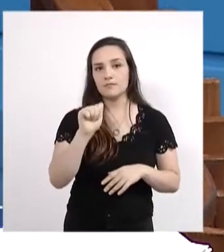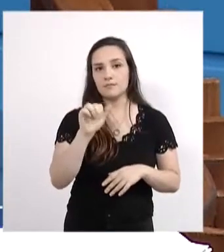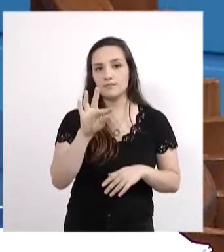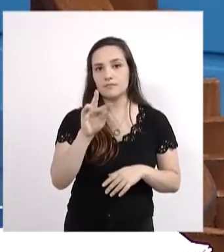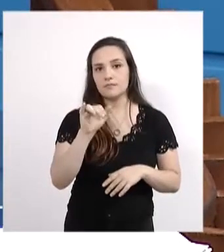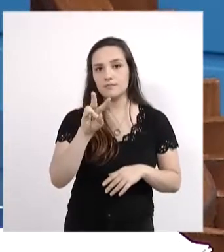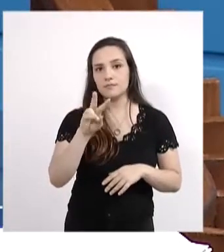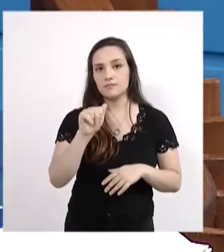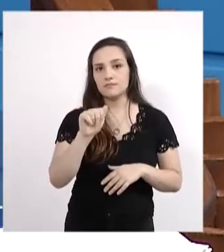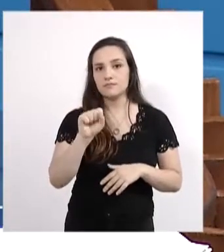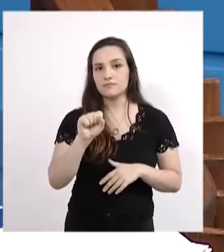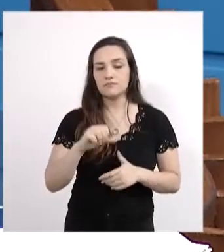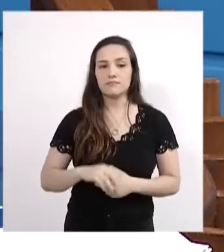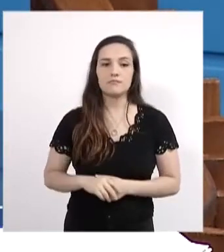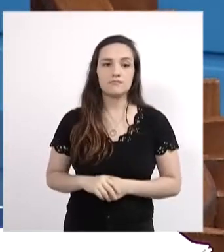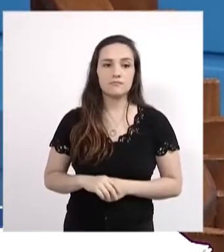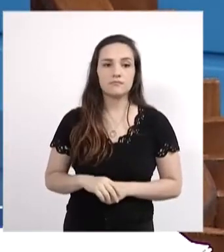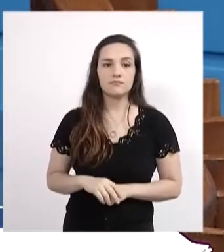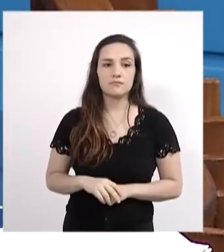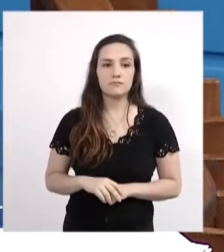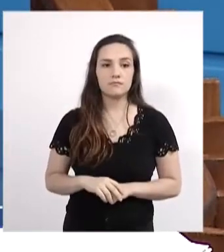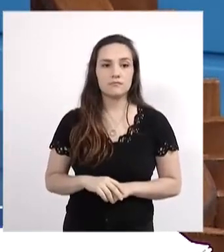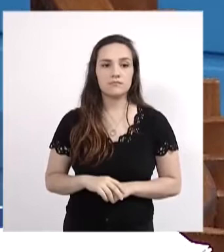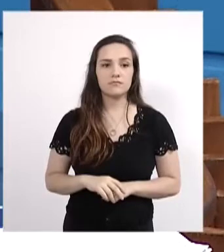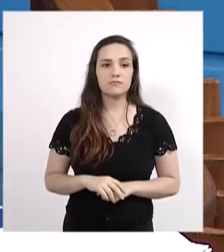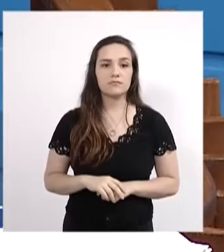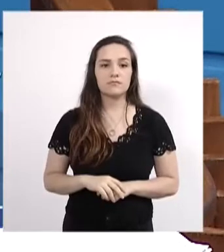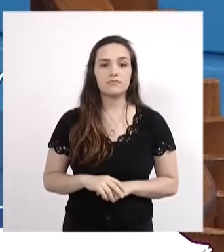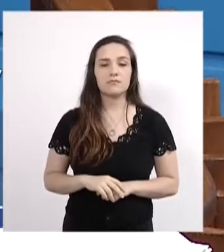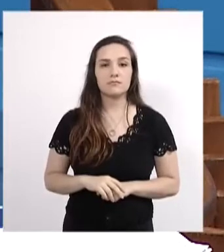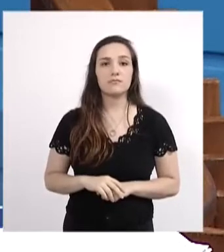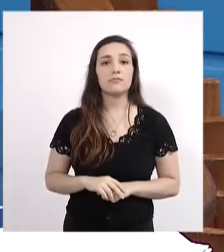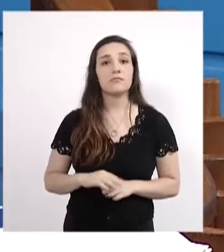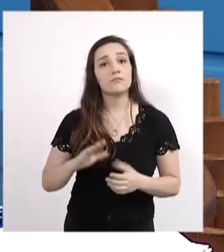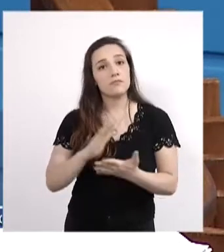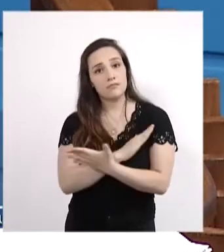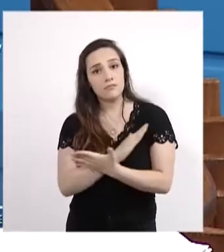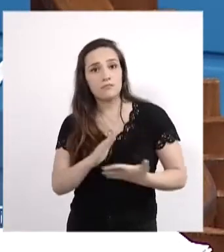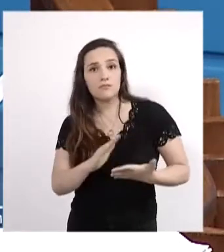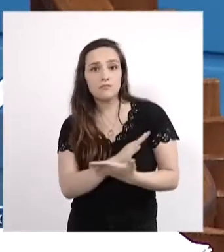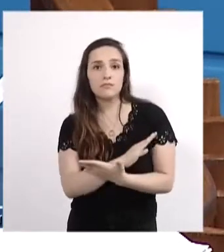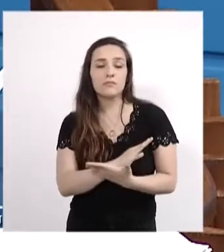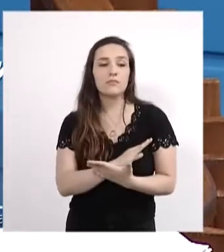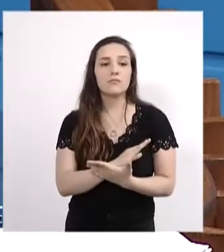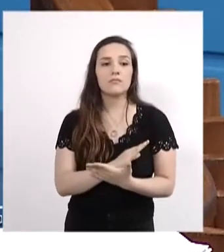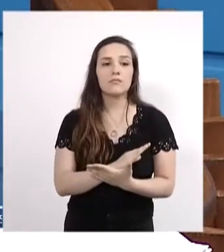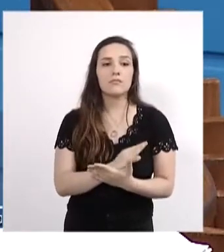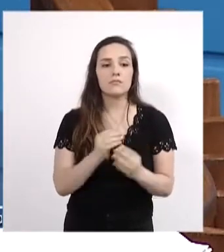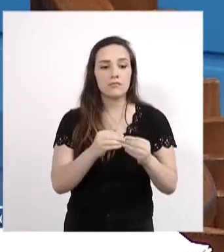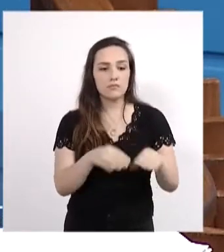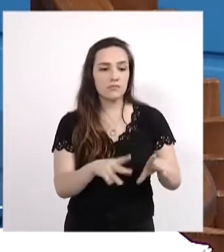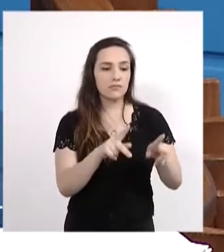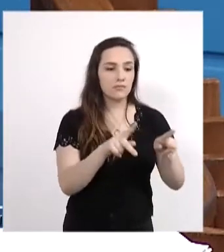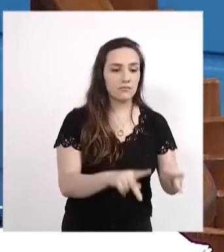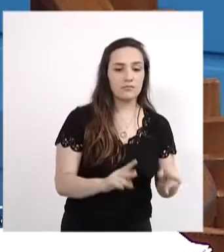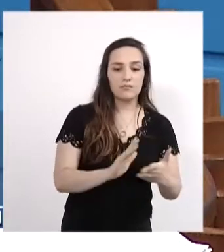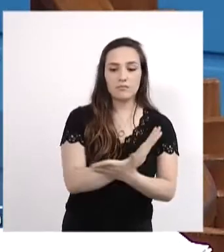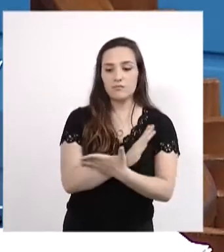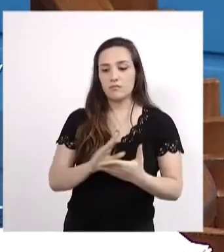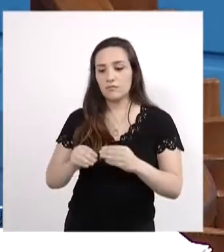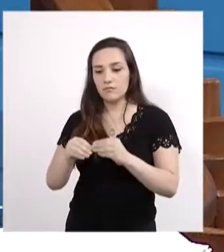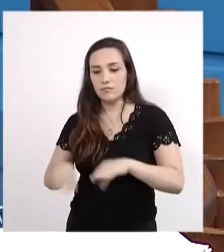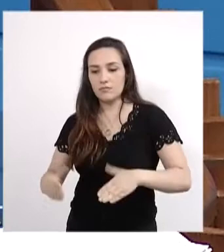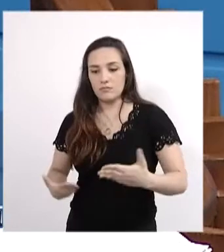Algumas medidas atingem toda a população, algumas delas servidores públicos